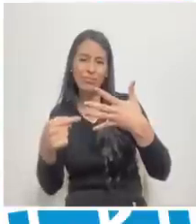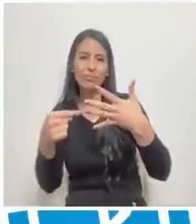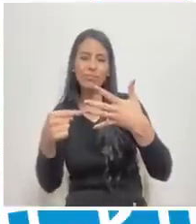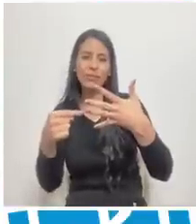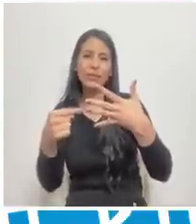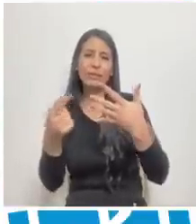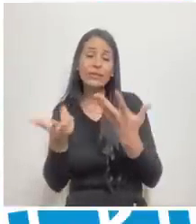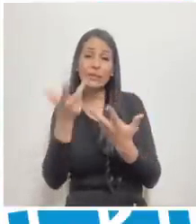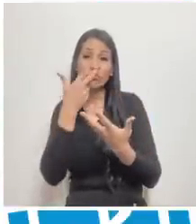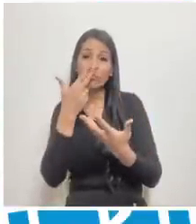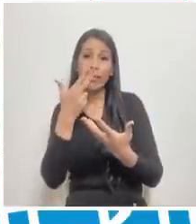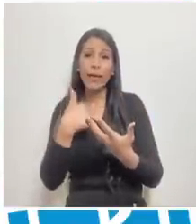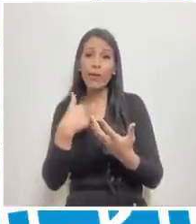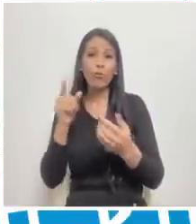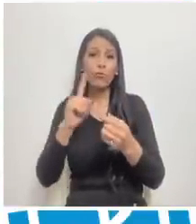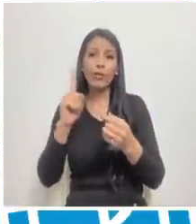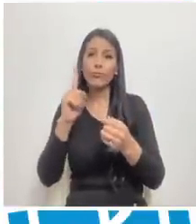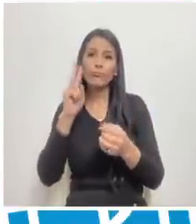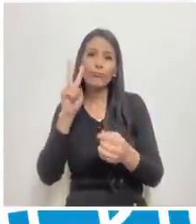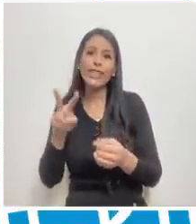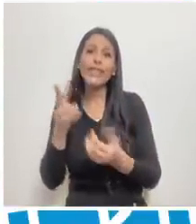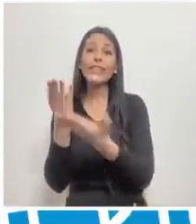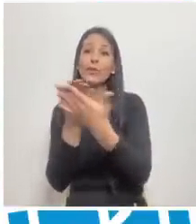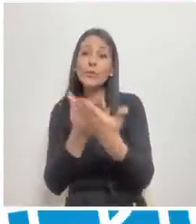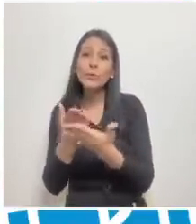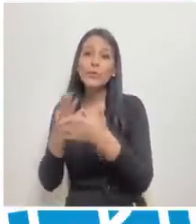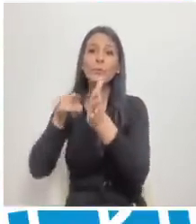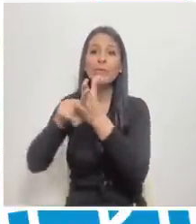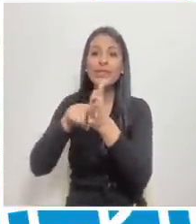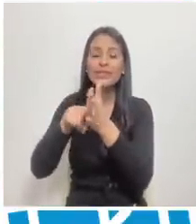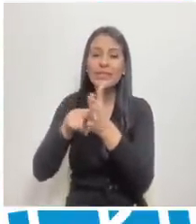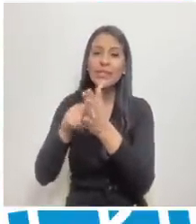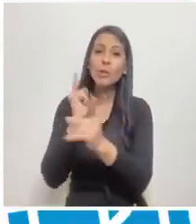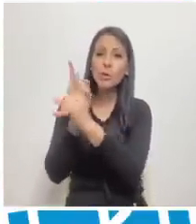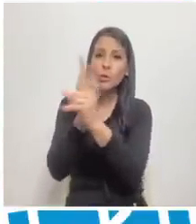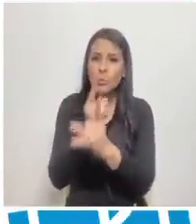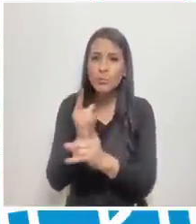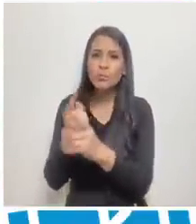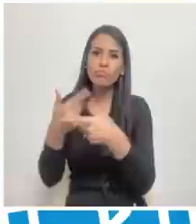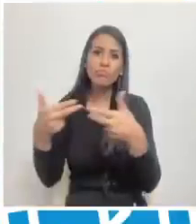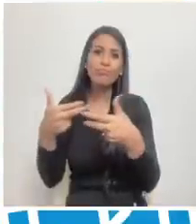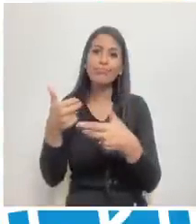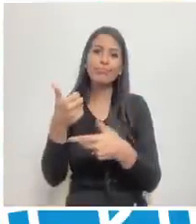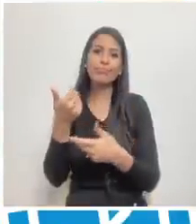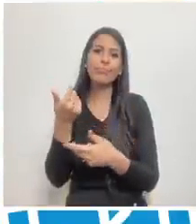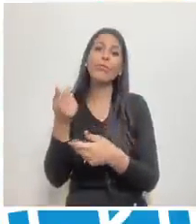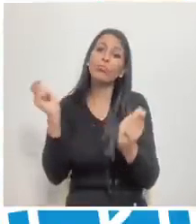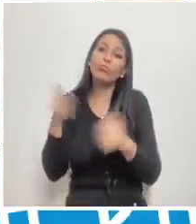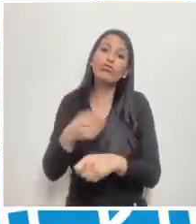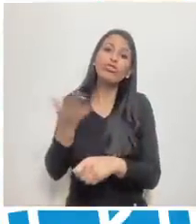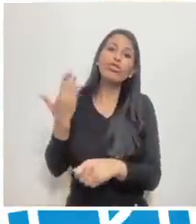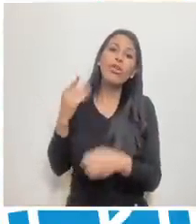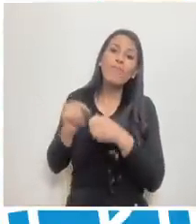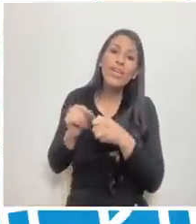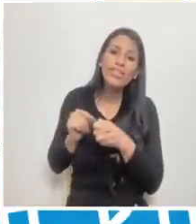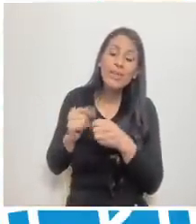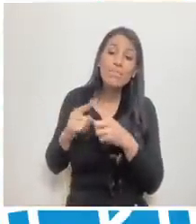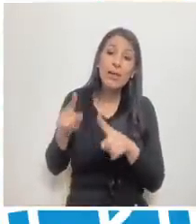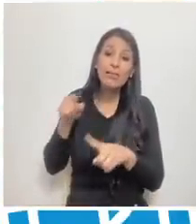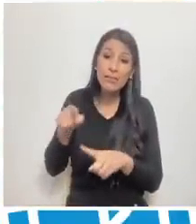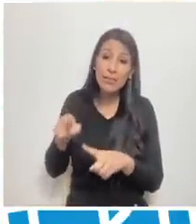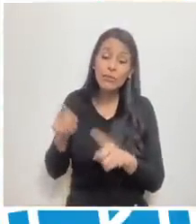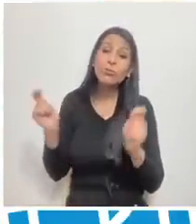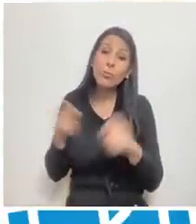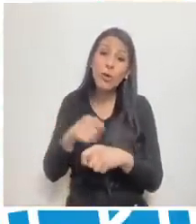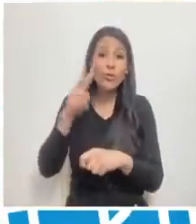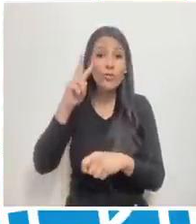vi estudos sobre isso, né? Poderiam ter sido feitos, e essas podem ter influência sobre a qualidade da medida em